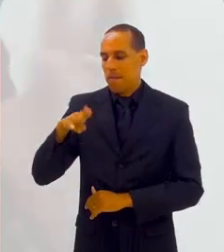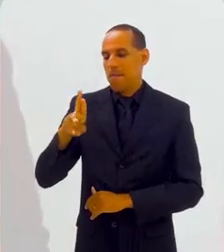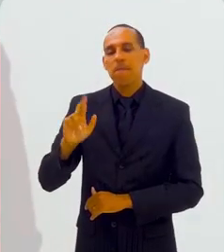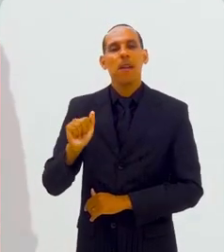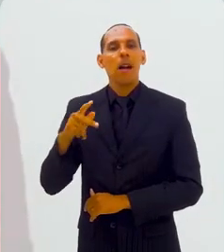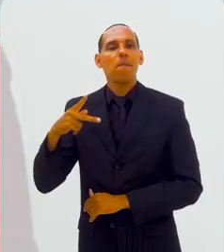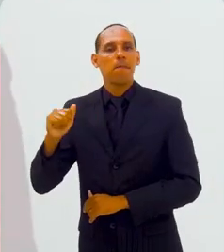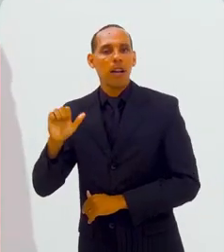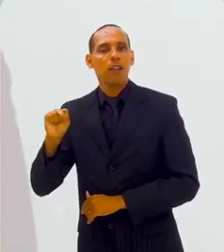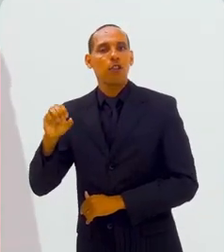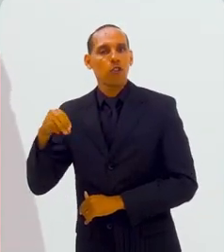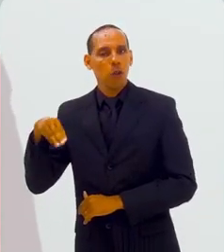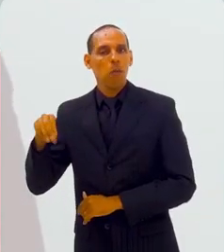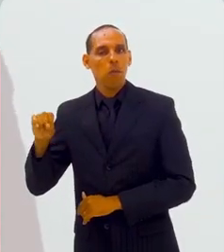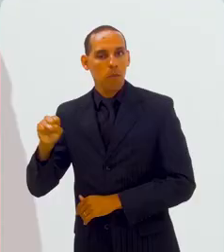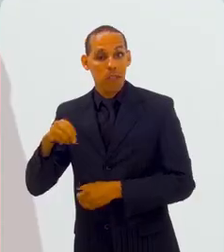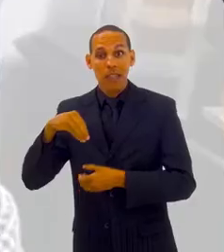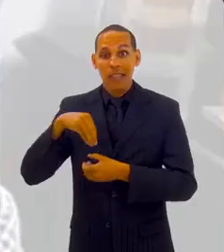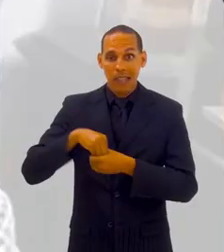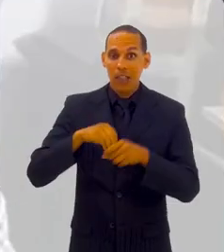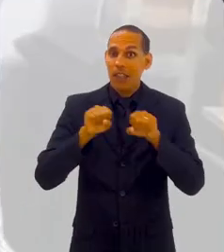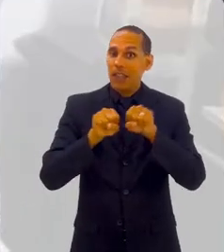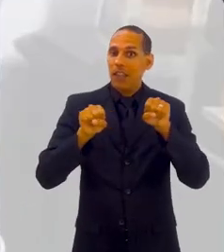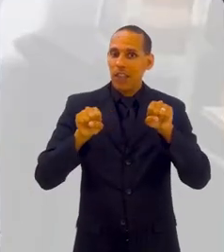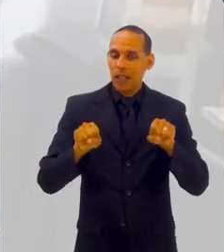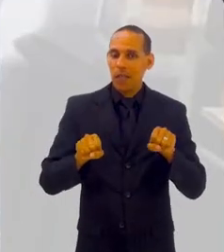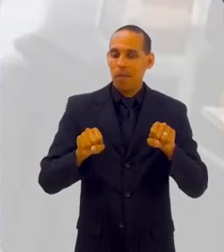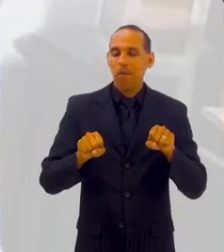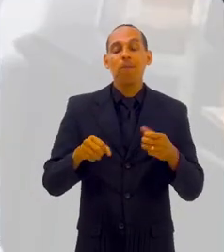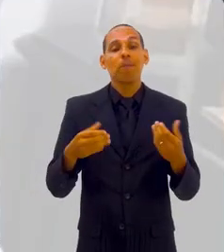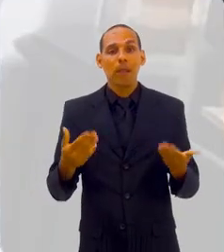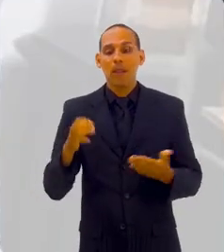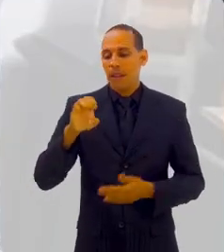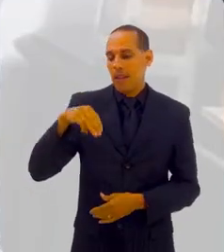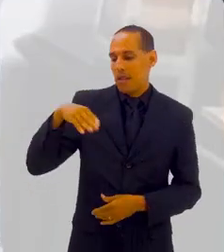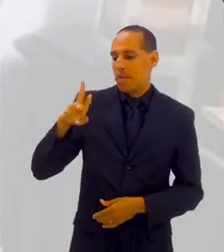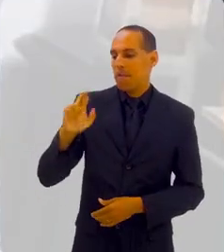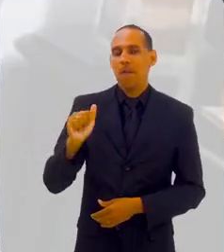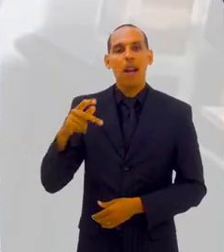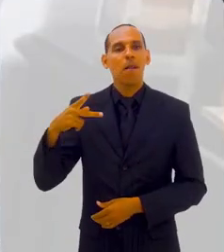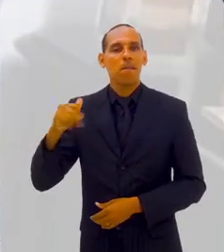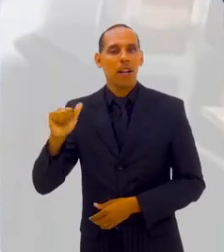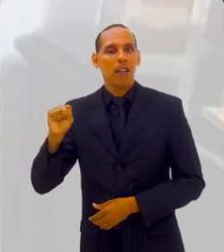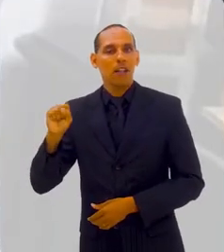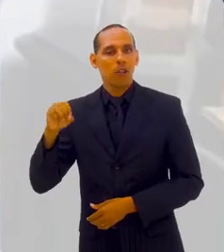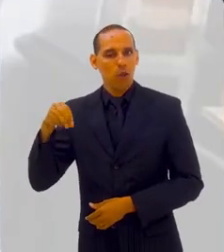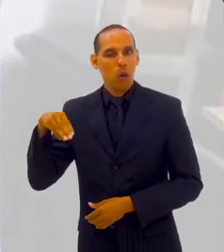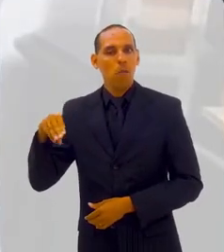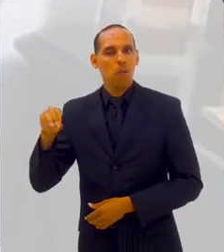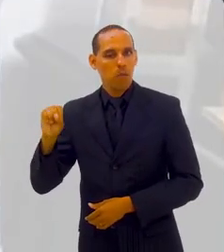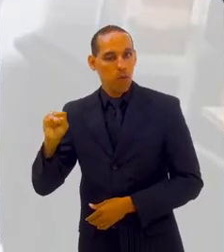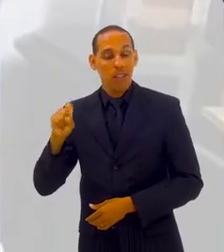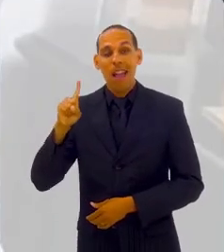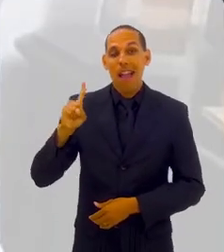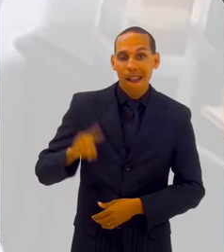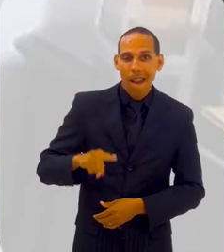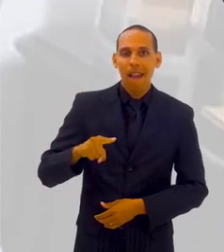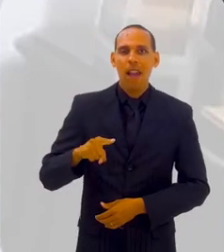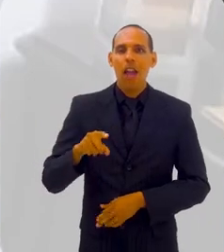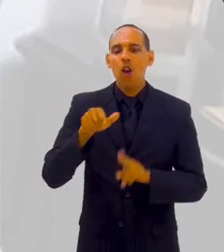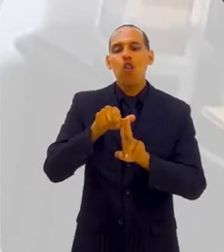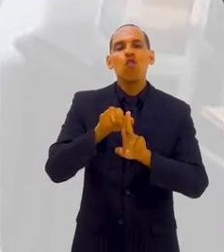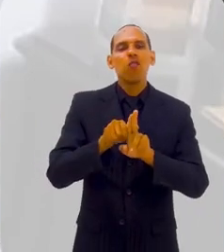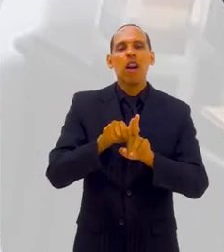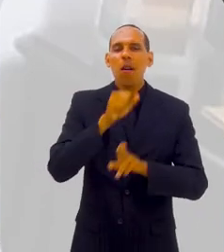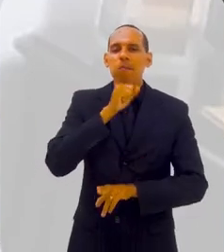Solos dentro do sistema Embrapa? Geisa, a Embrapa Solos é uma das unidades das mais antigas da Embrapa. A Embrapa